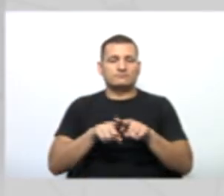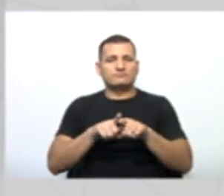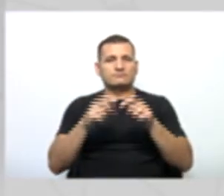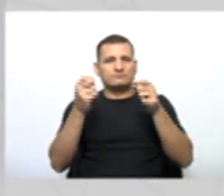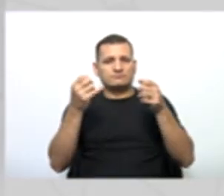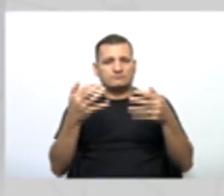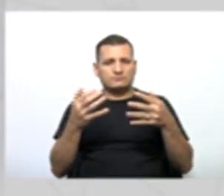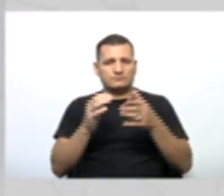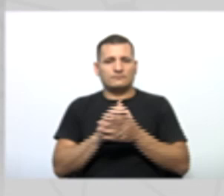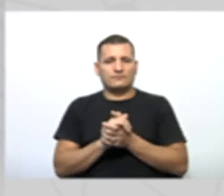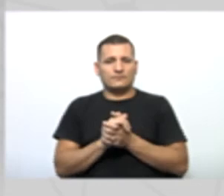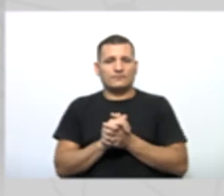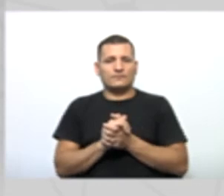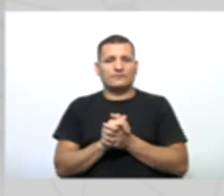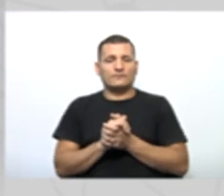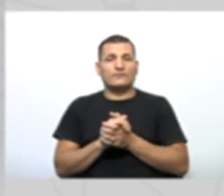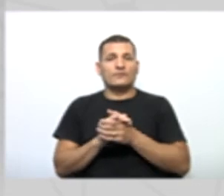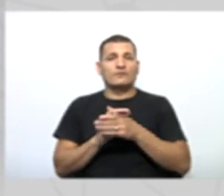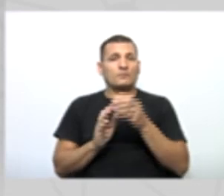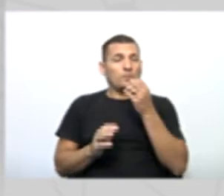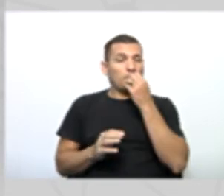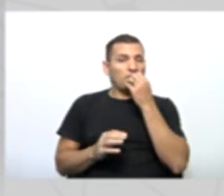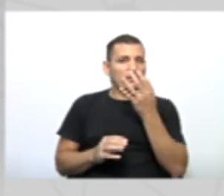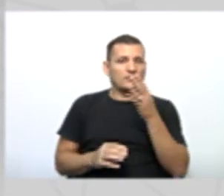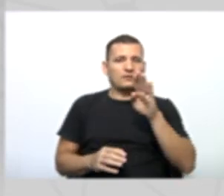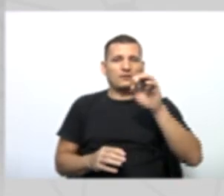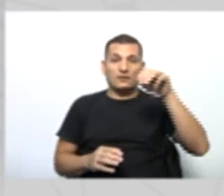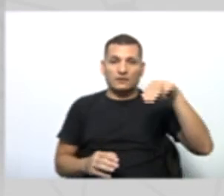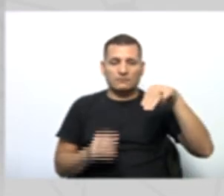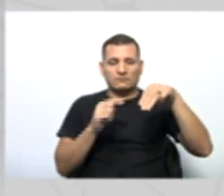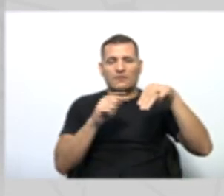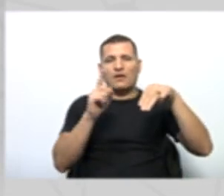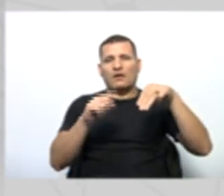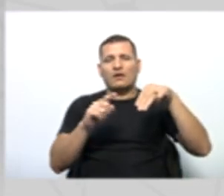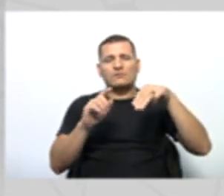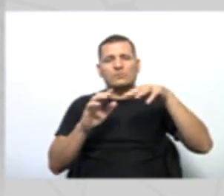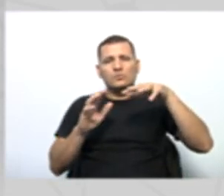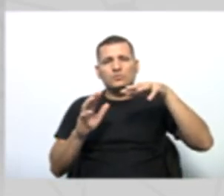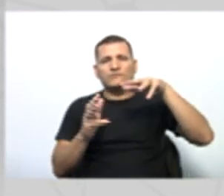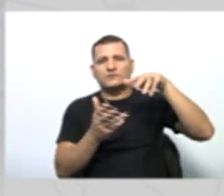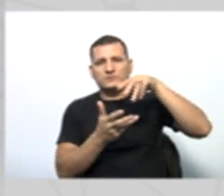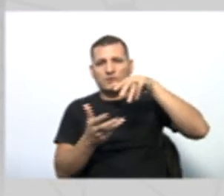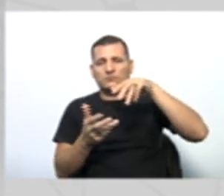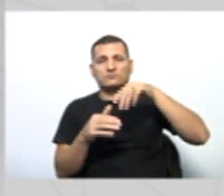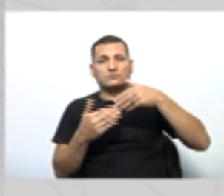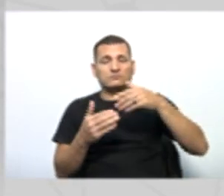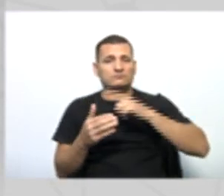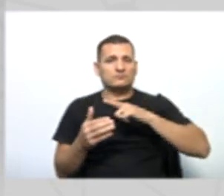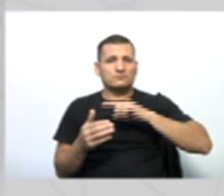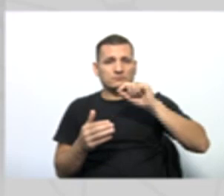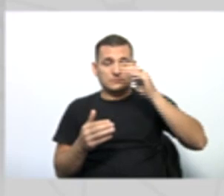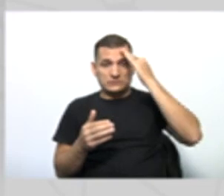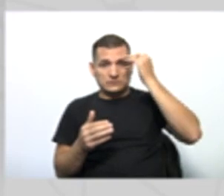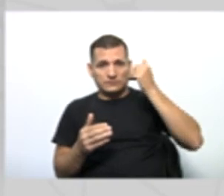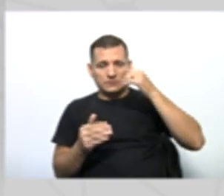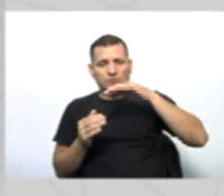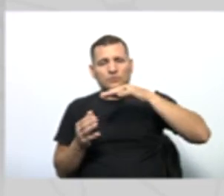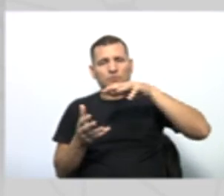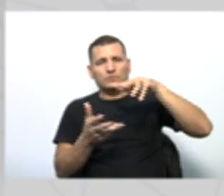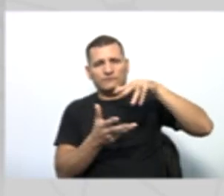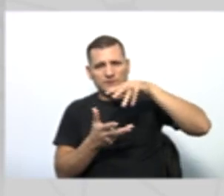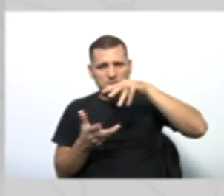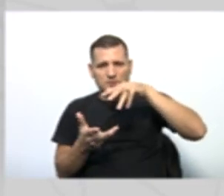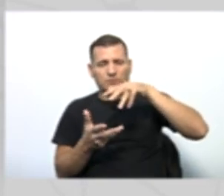uma ideia universal, ou seja, existe um saber universalmente válido. O bem,